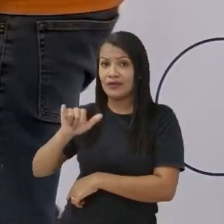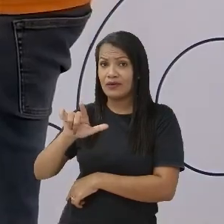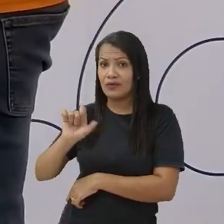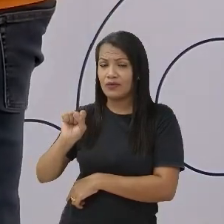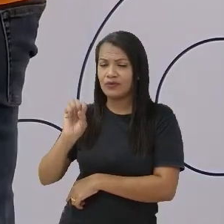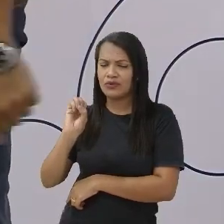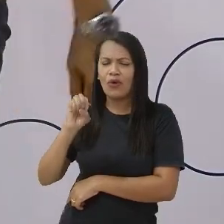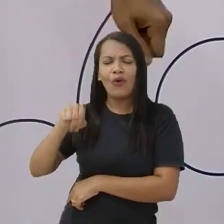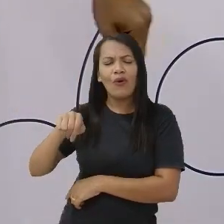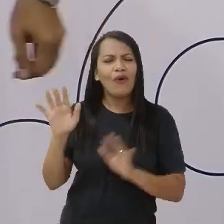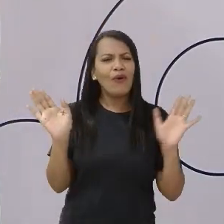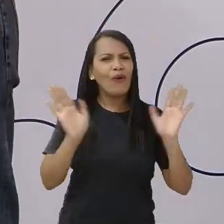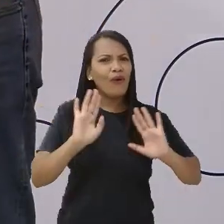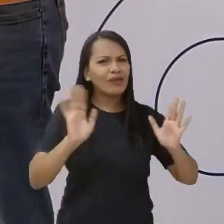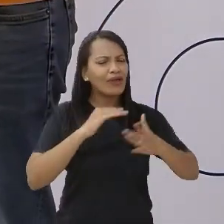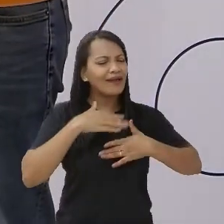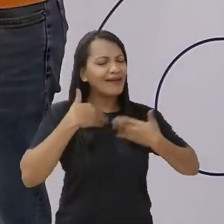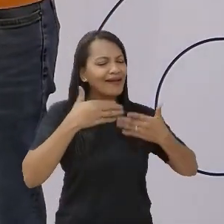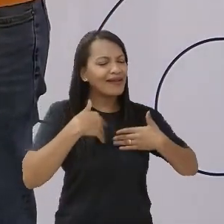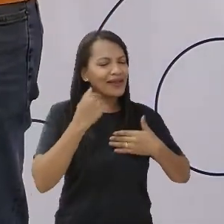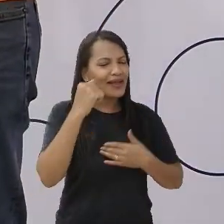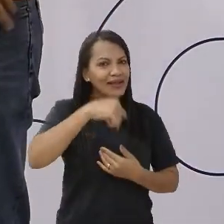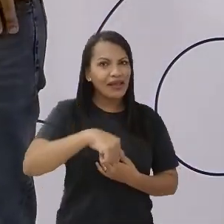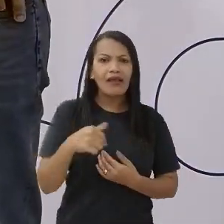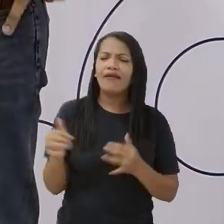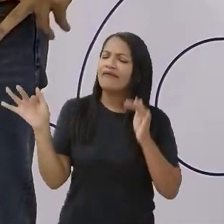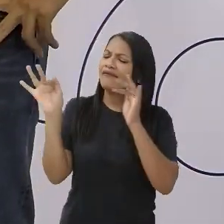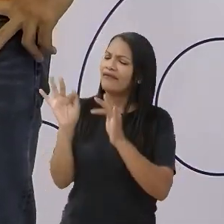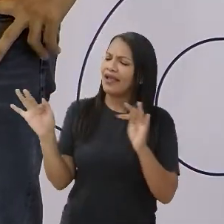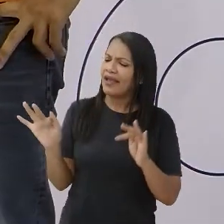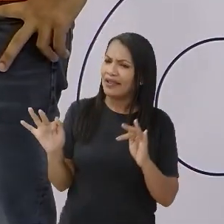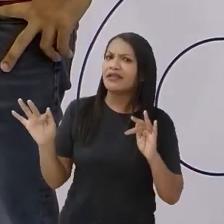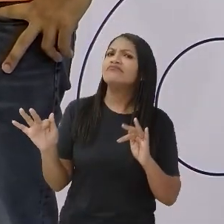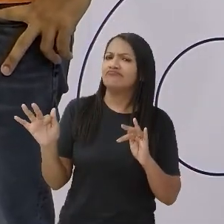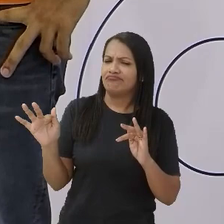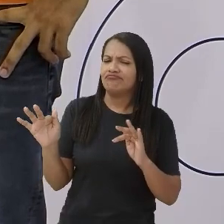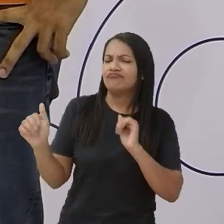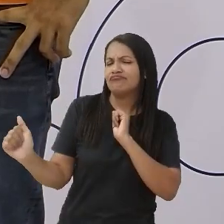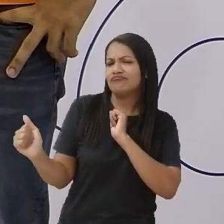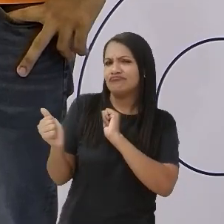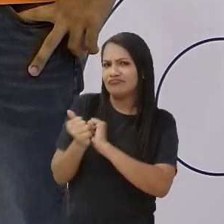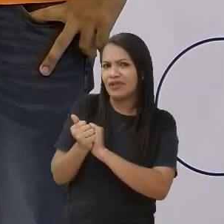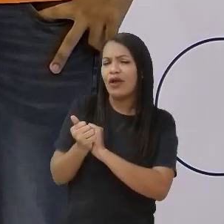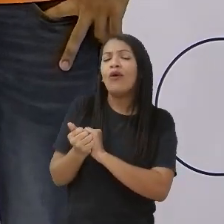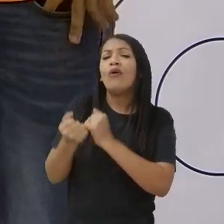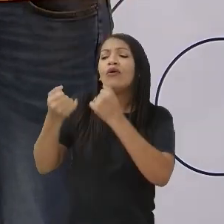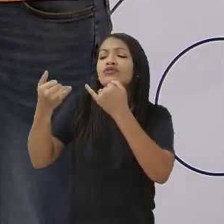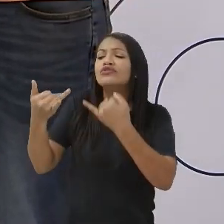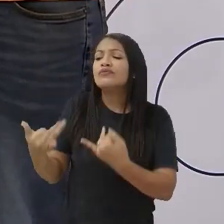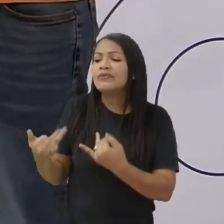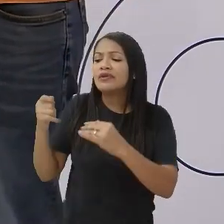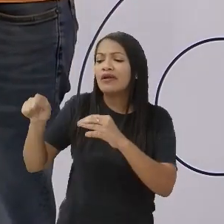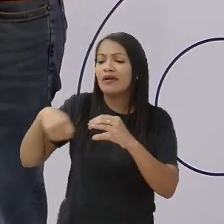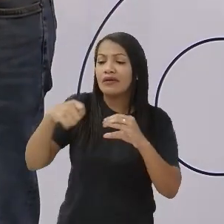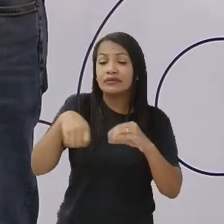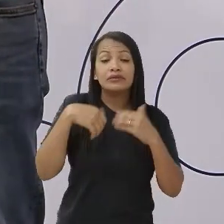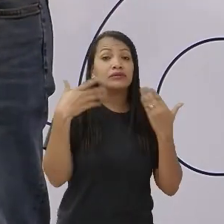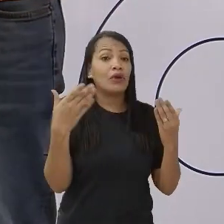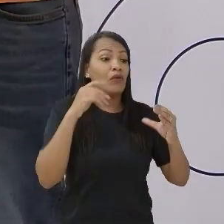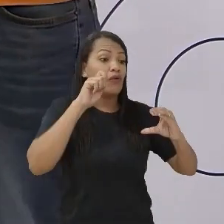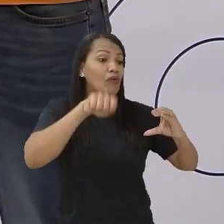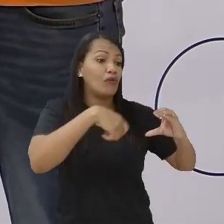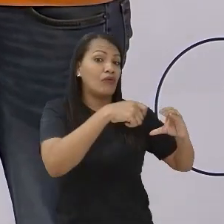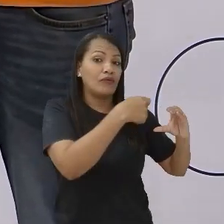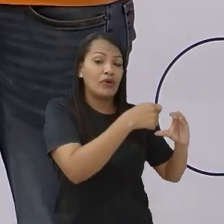professora, que alegria estar por aqui hoje. Muito feliz também, professor, com a sua presença. E sobre o que fala esse episódio? Bom, nesse episódio